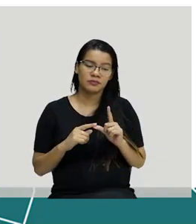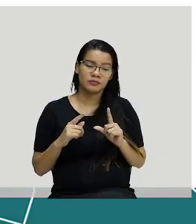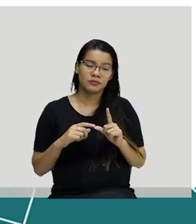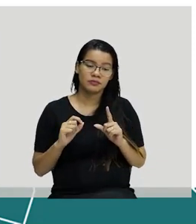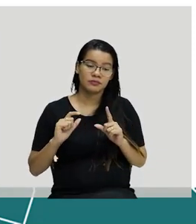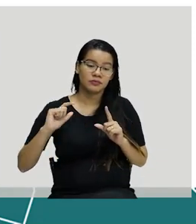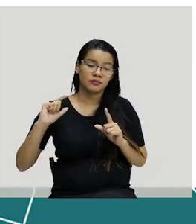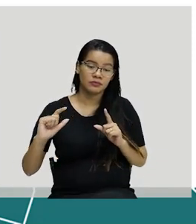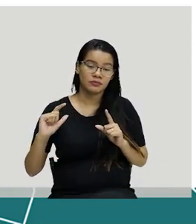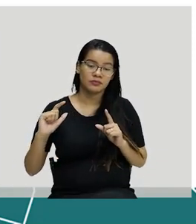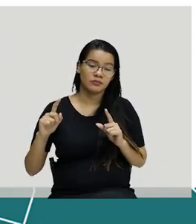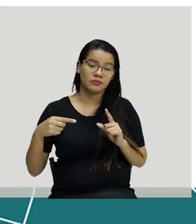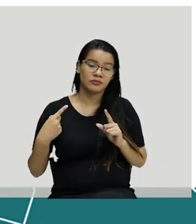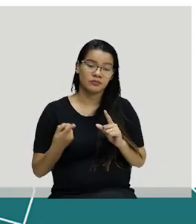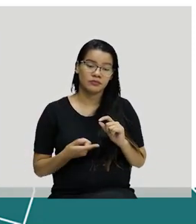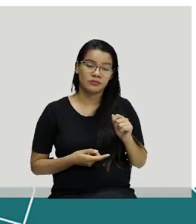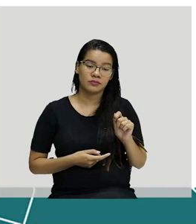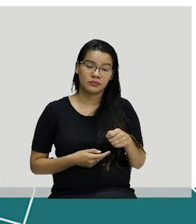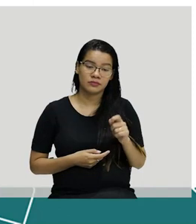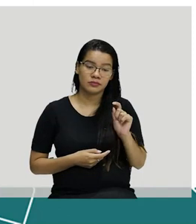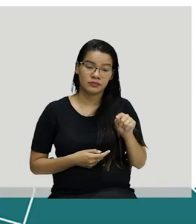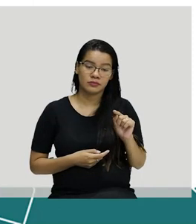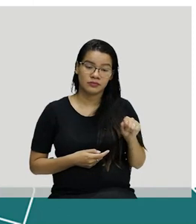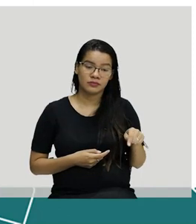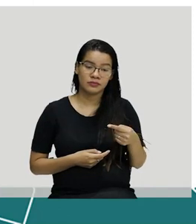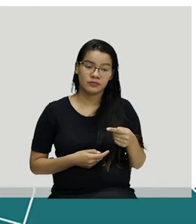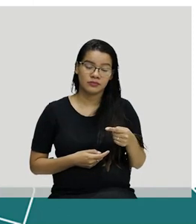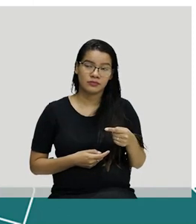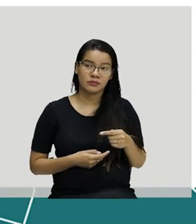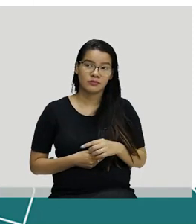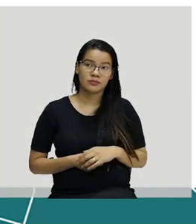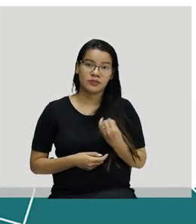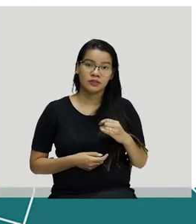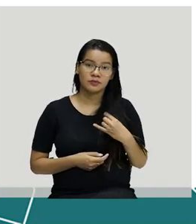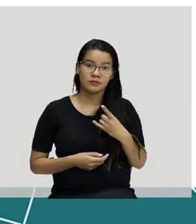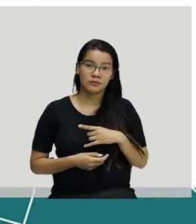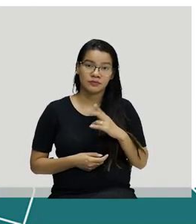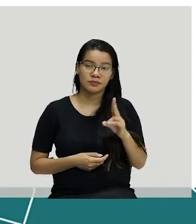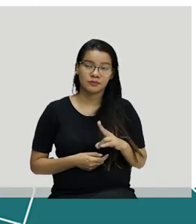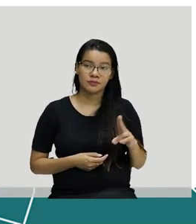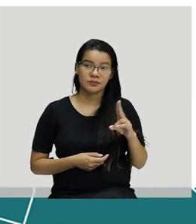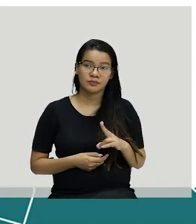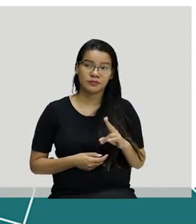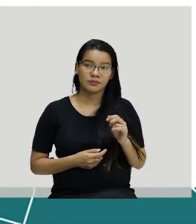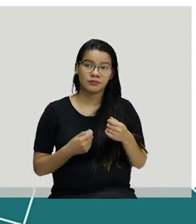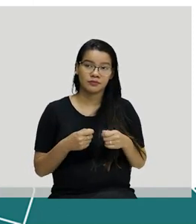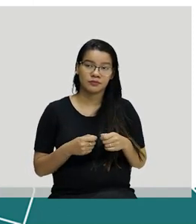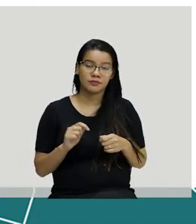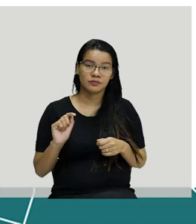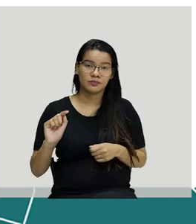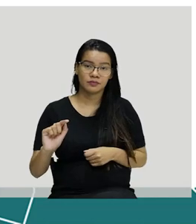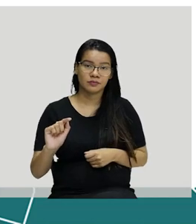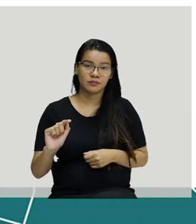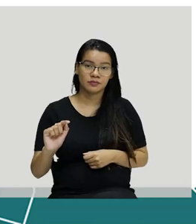exclamação de forma repetida denota ênfase né se a gente utiliza o ponto de exclamação muitas